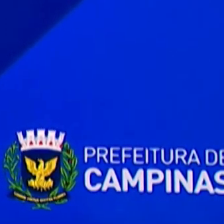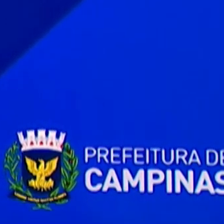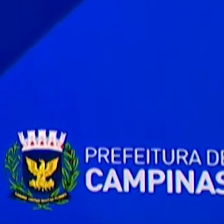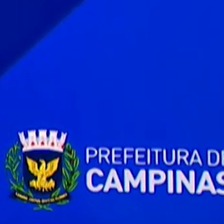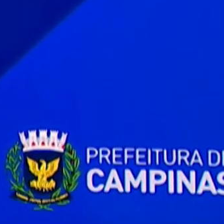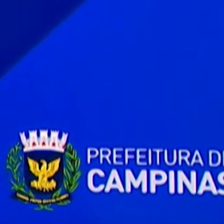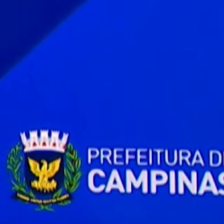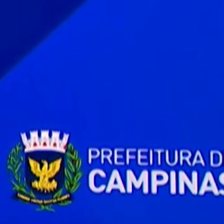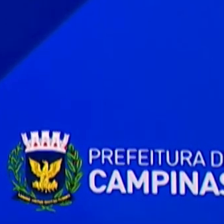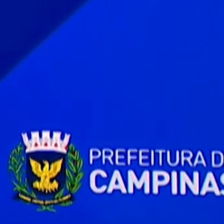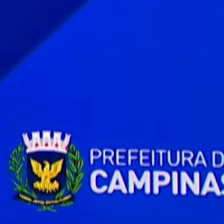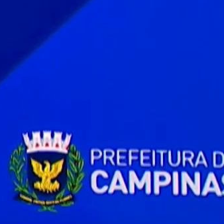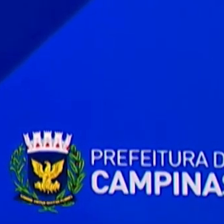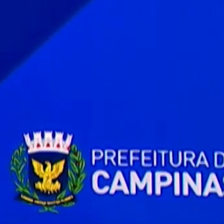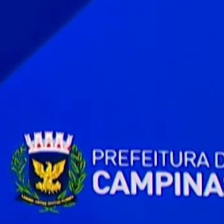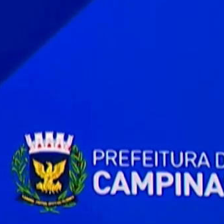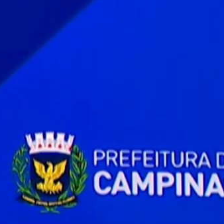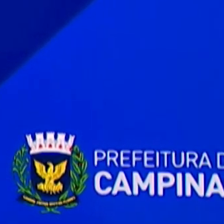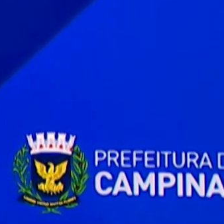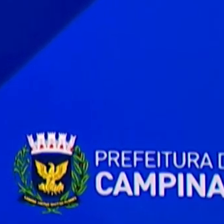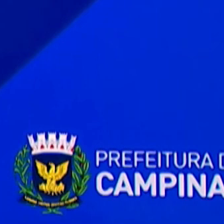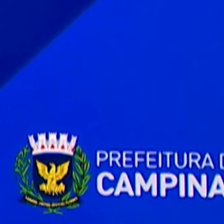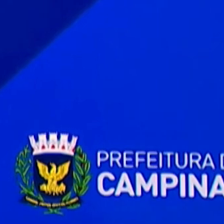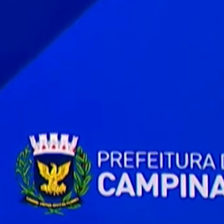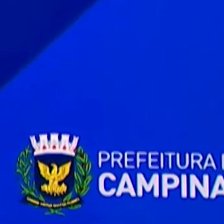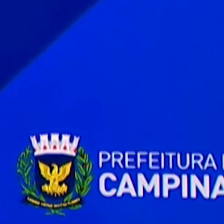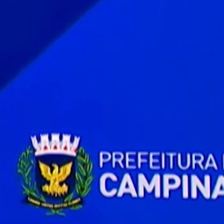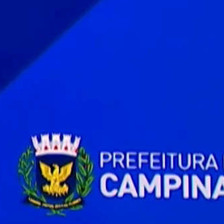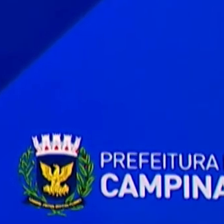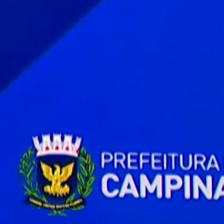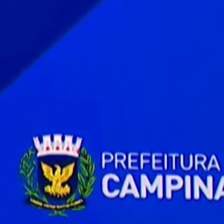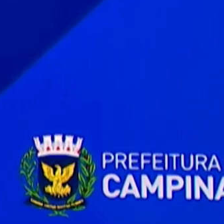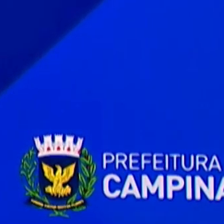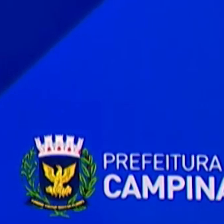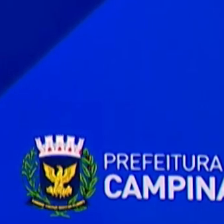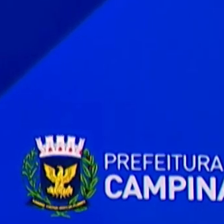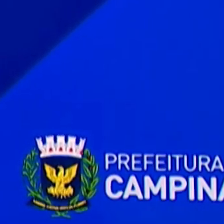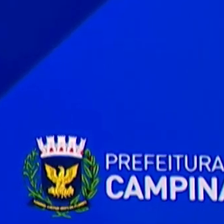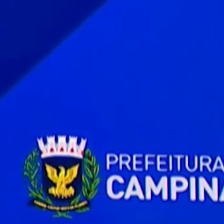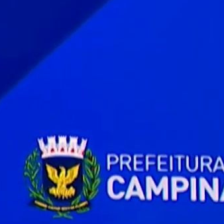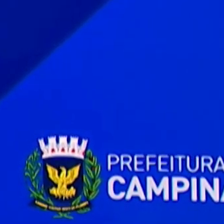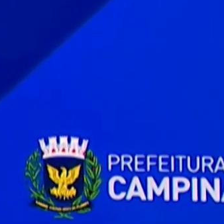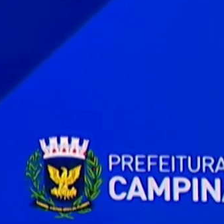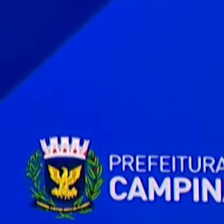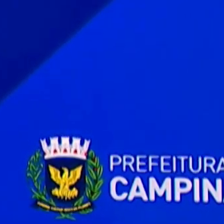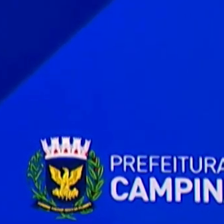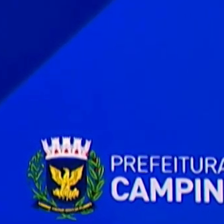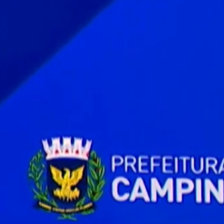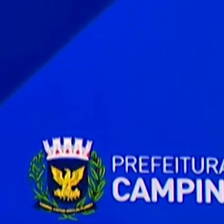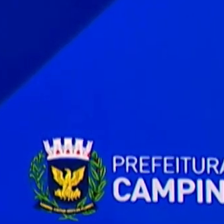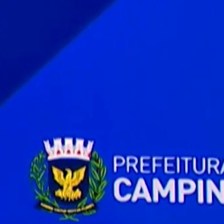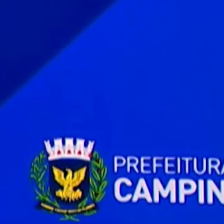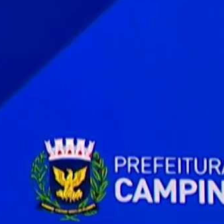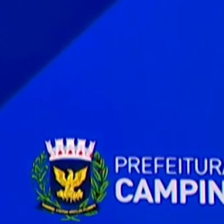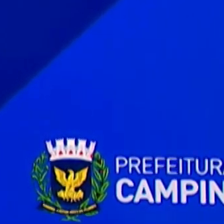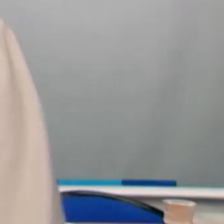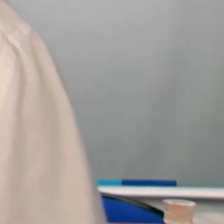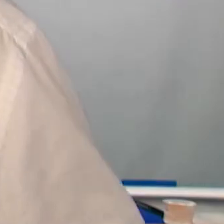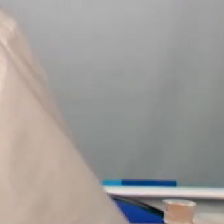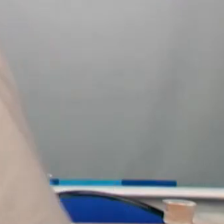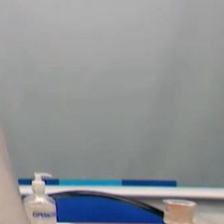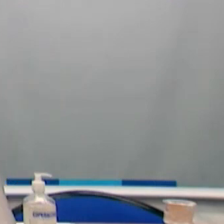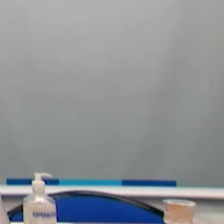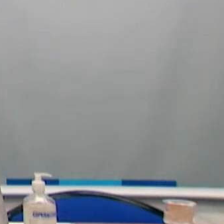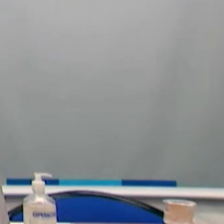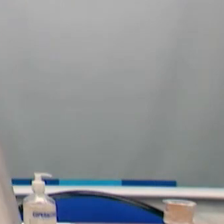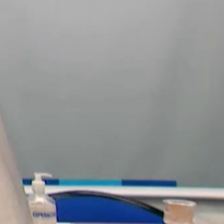de Campinas, espera-se que a adesão do cidadão seja cada vez maior, tanto na confirmação quanto no cancelamento.